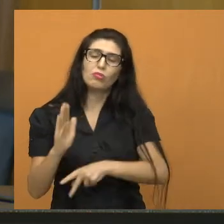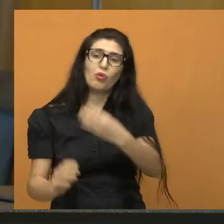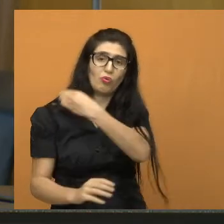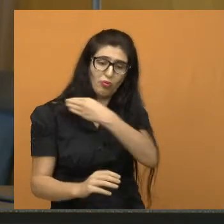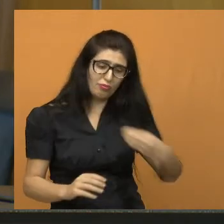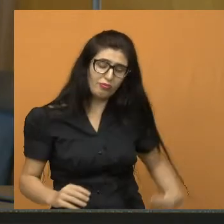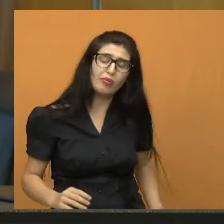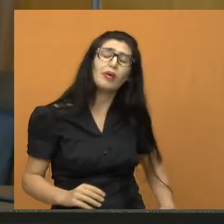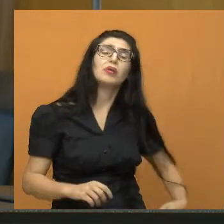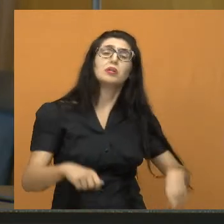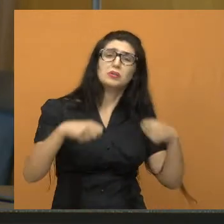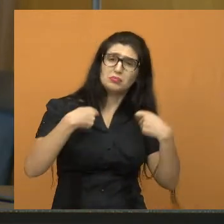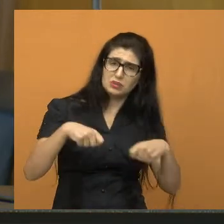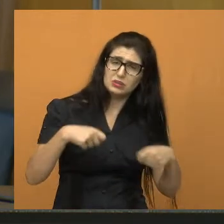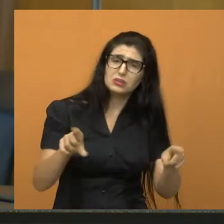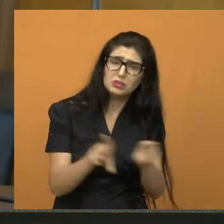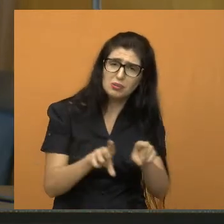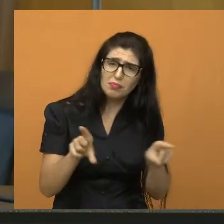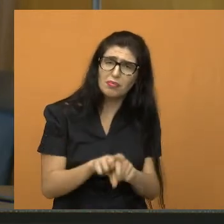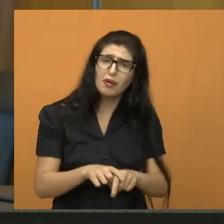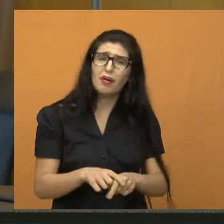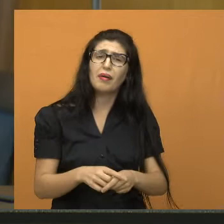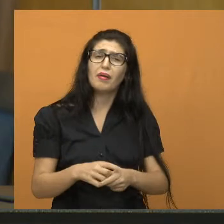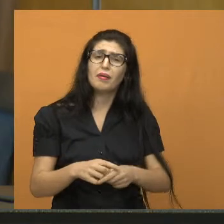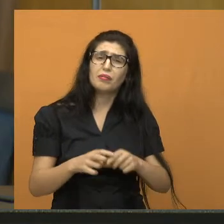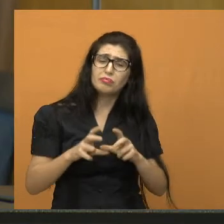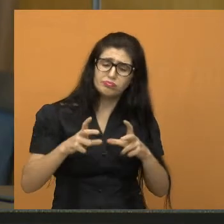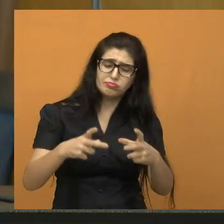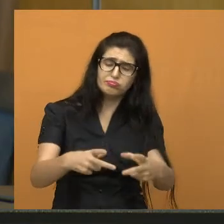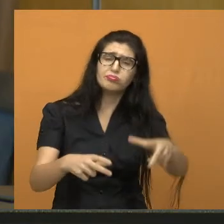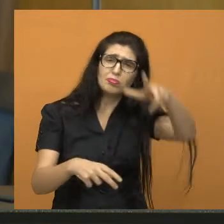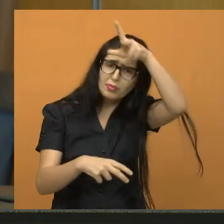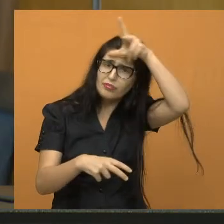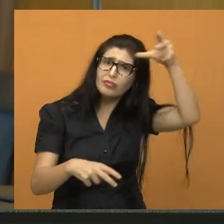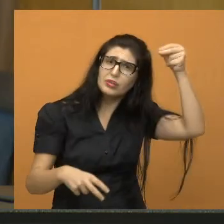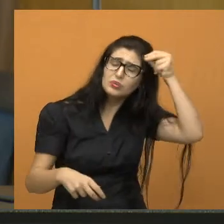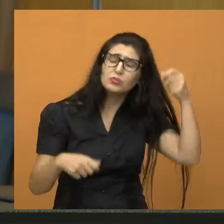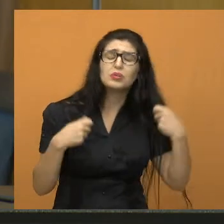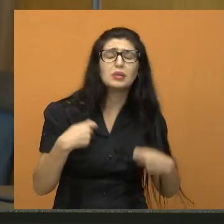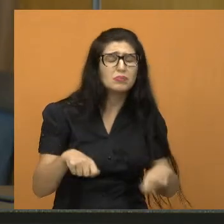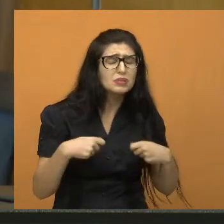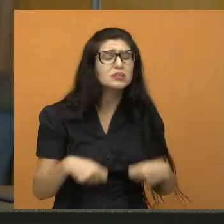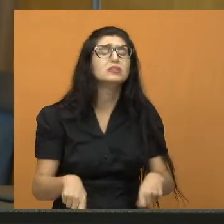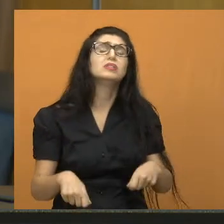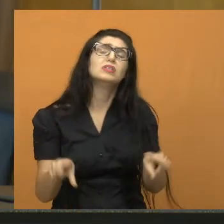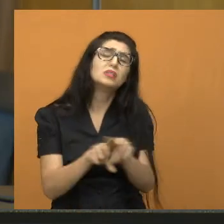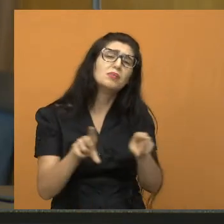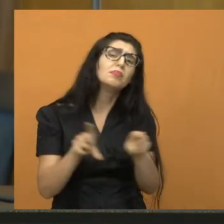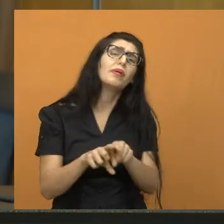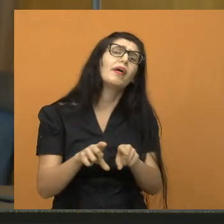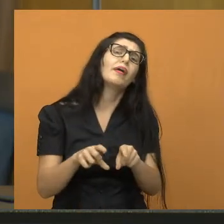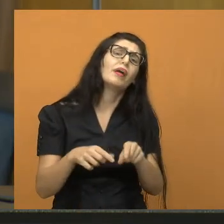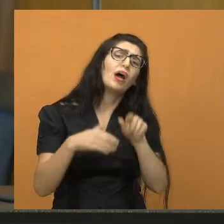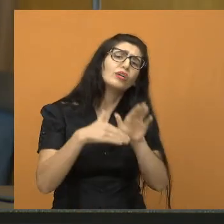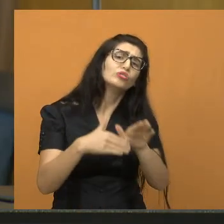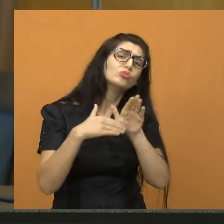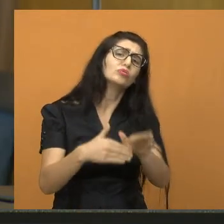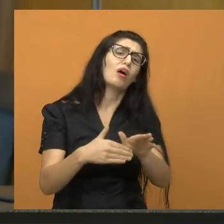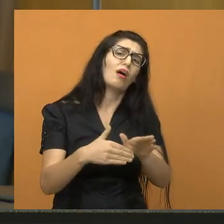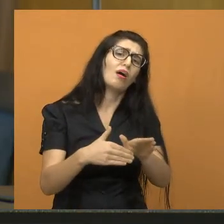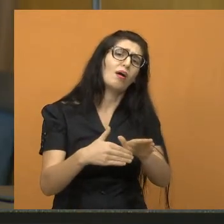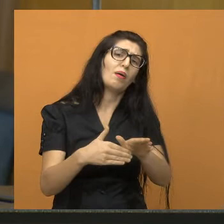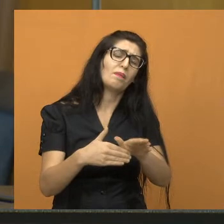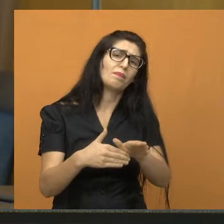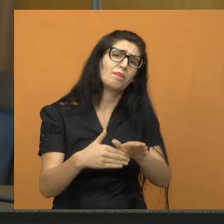serviços dentro do poder público, né, para que nós possamos entender que a gente tem responsabilidade, mas podemos ter um olhar humano e